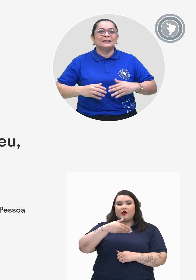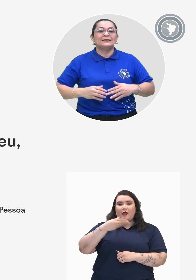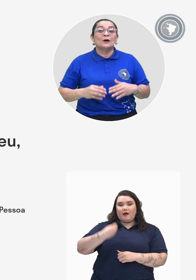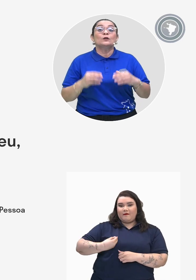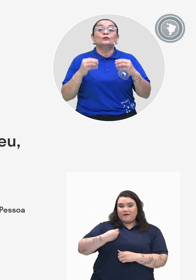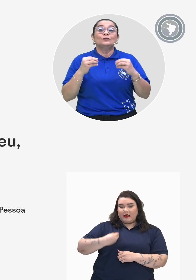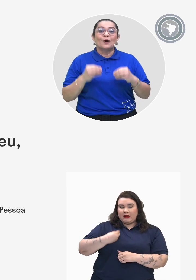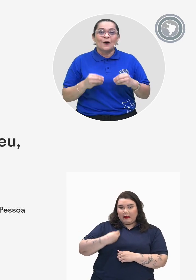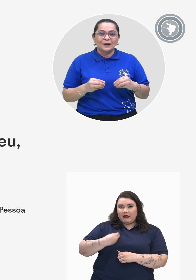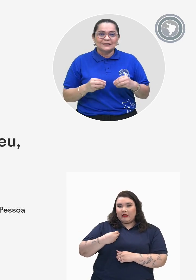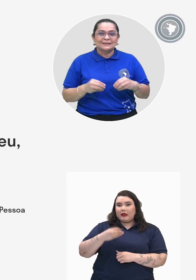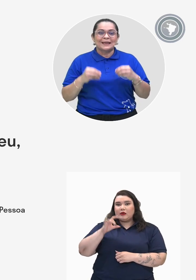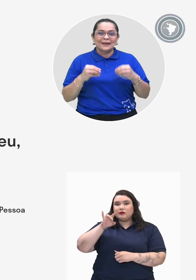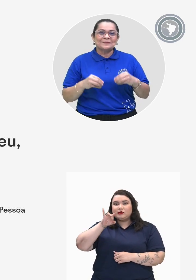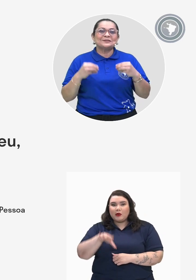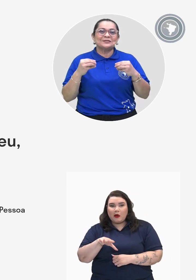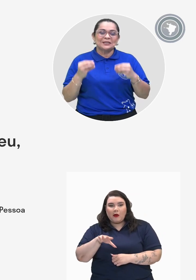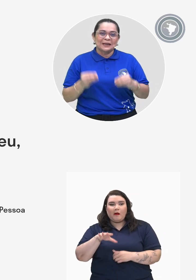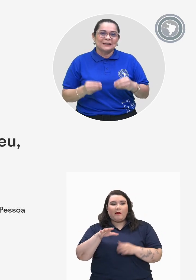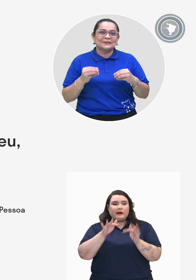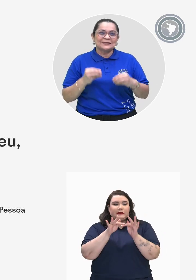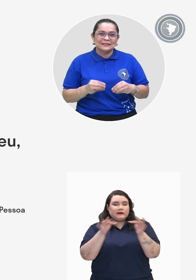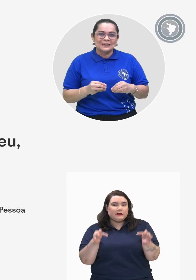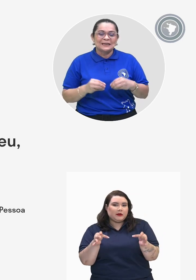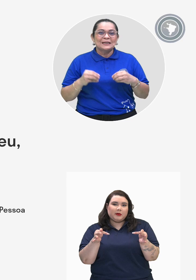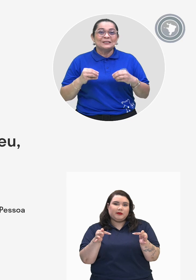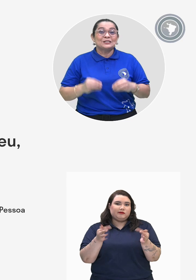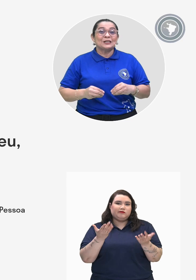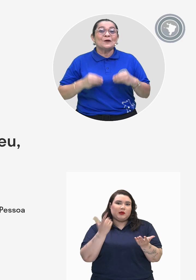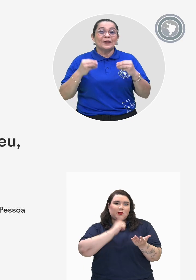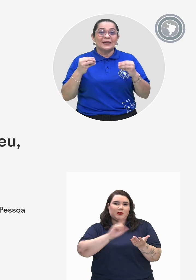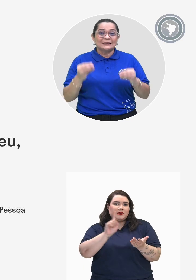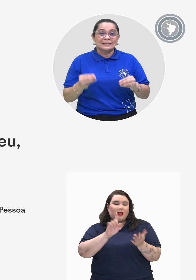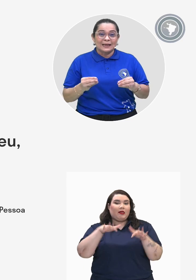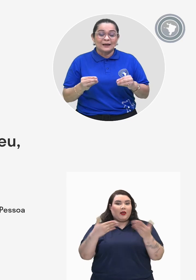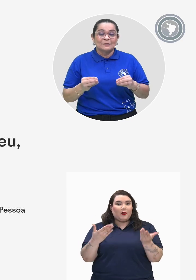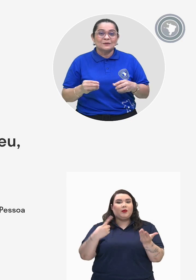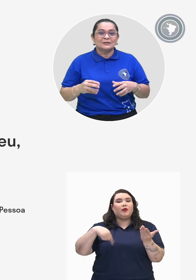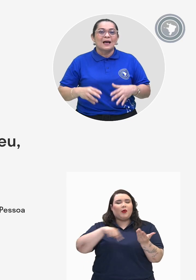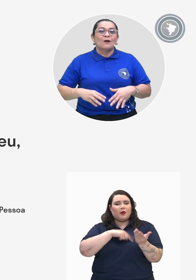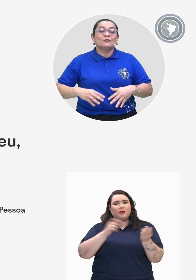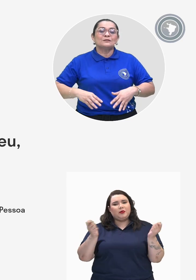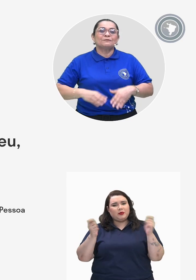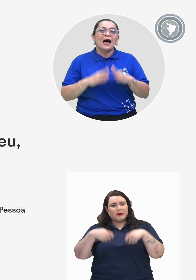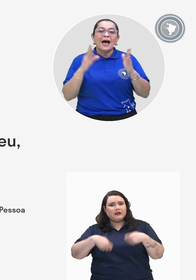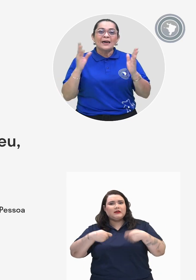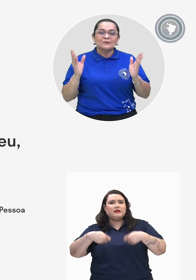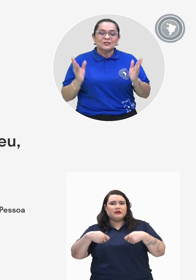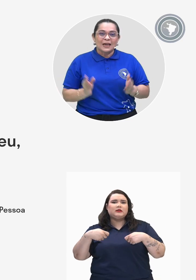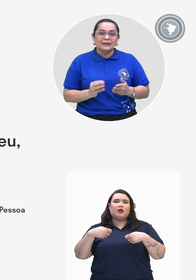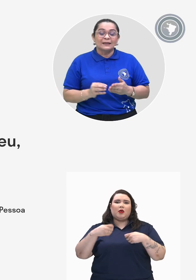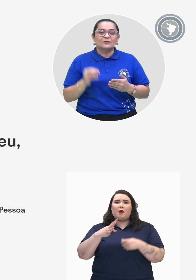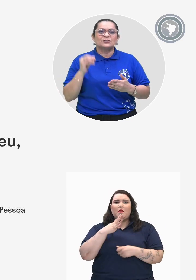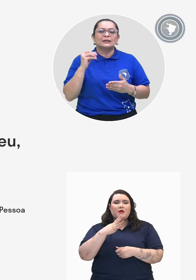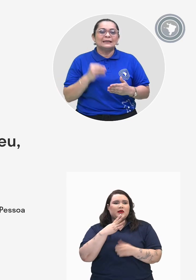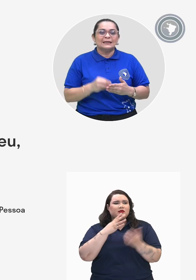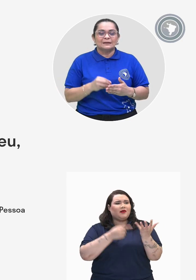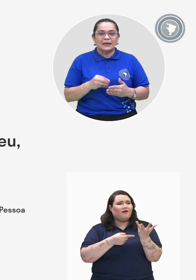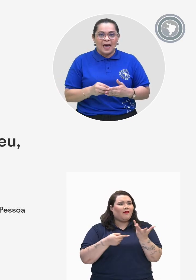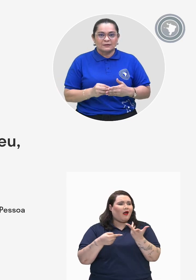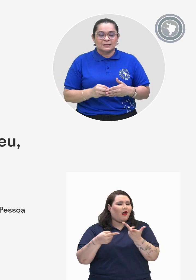basta. Então, nós temos o direito, sim, de conhecermos os vários